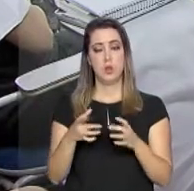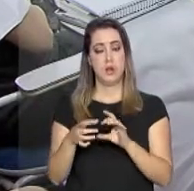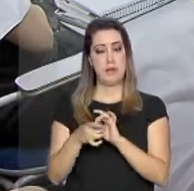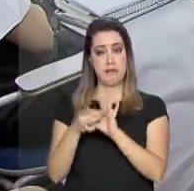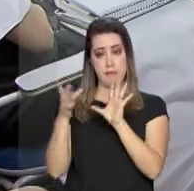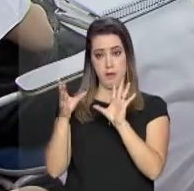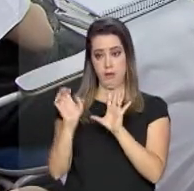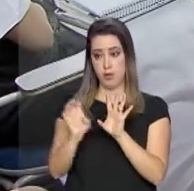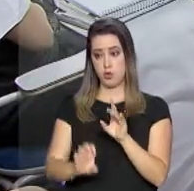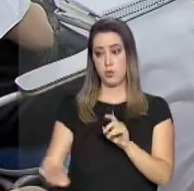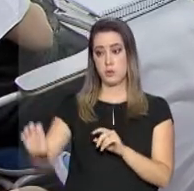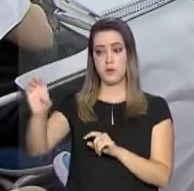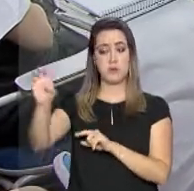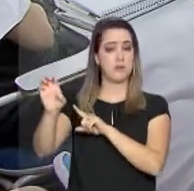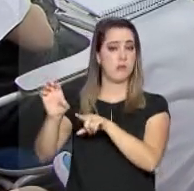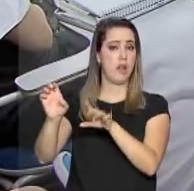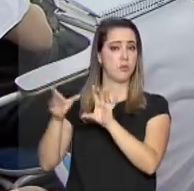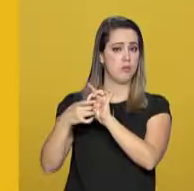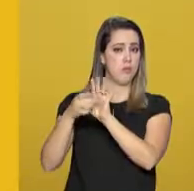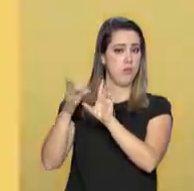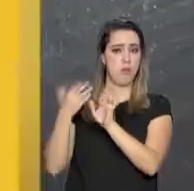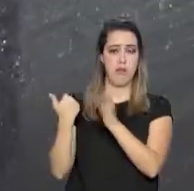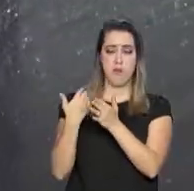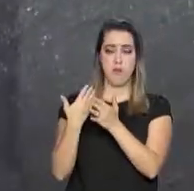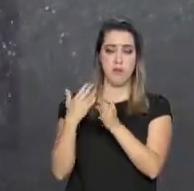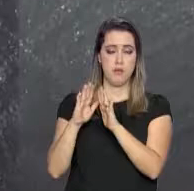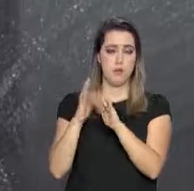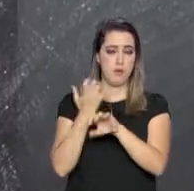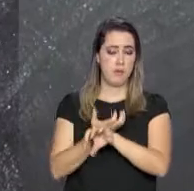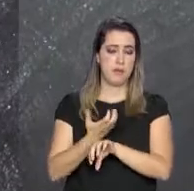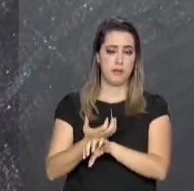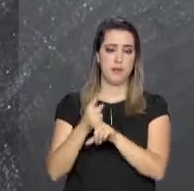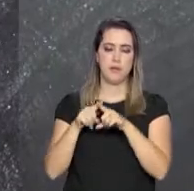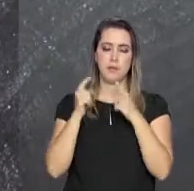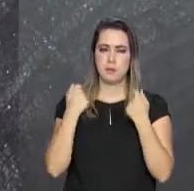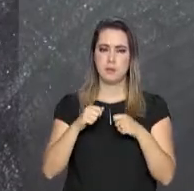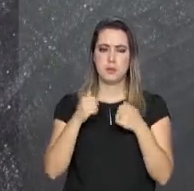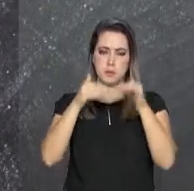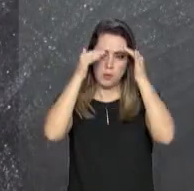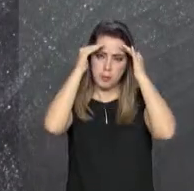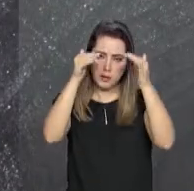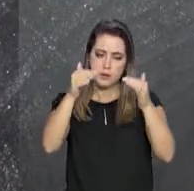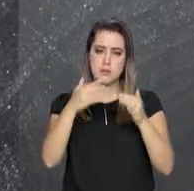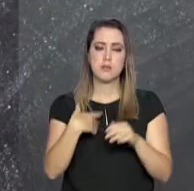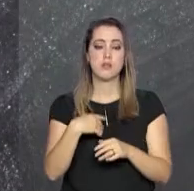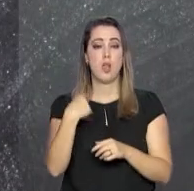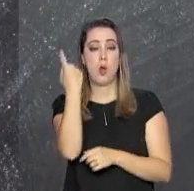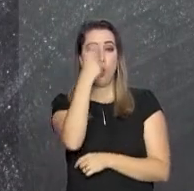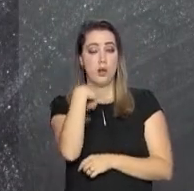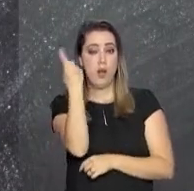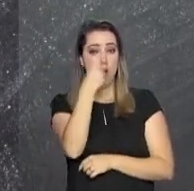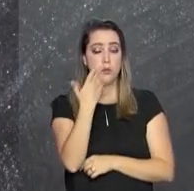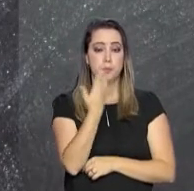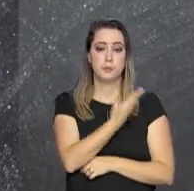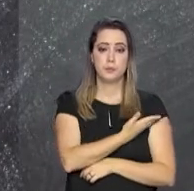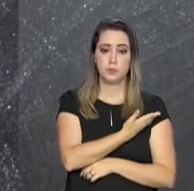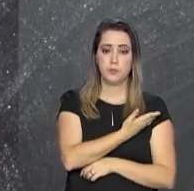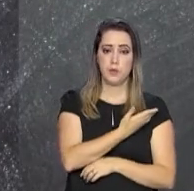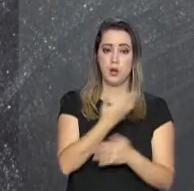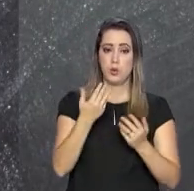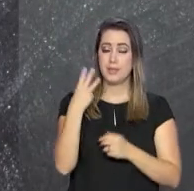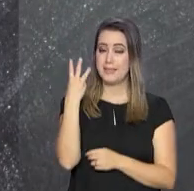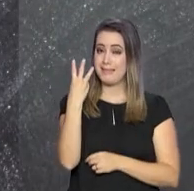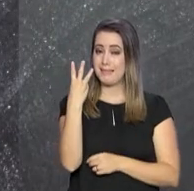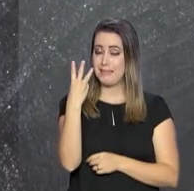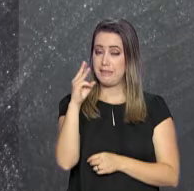livres para montar a sua grade curricular obedecendo alguns critérios mínimos a carga horária vai passar de duas mil e 400